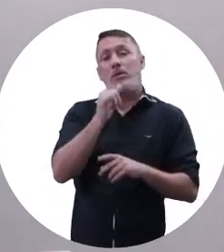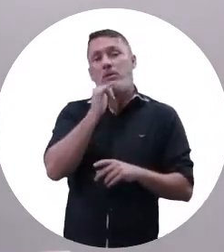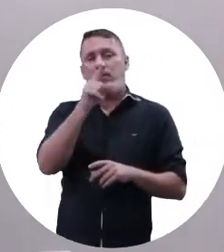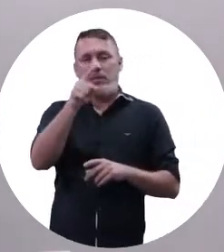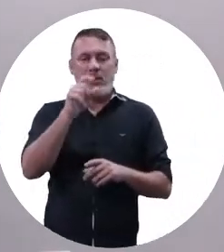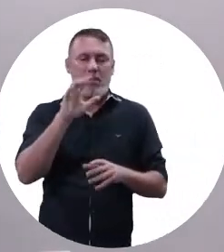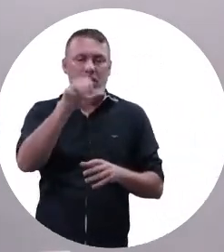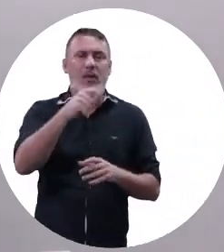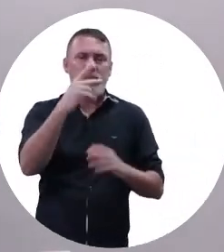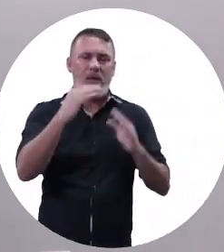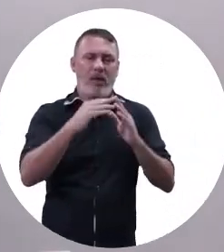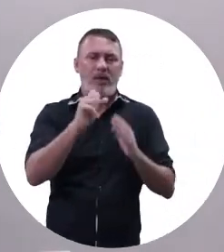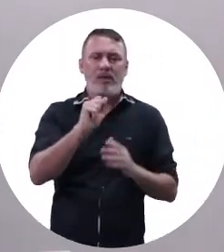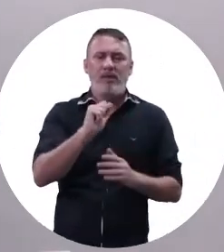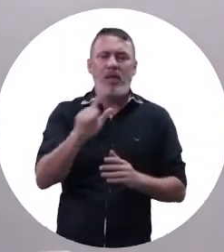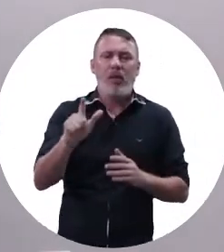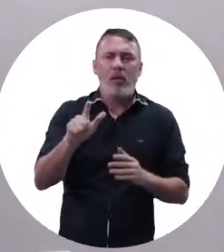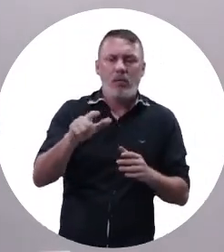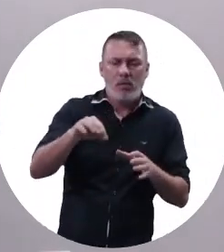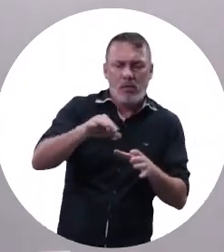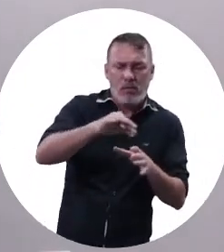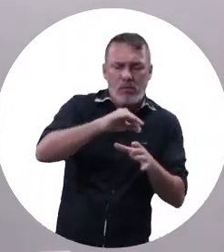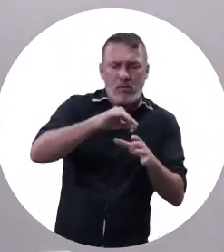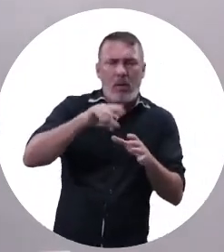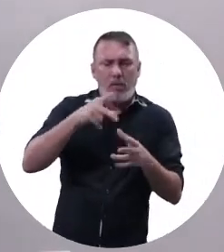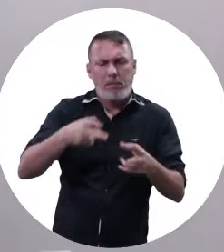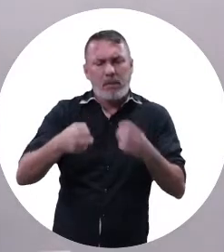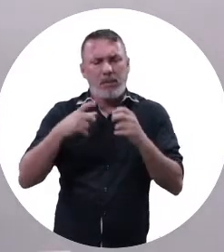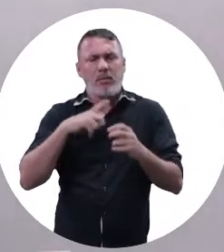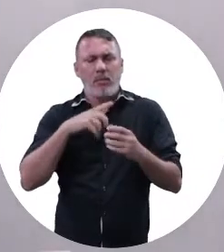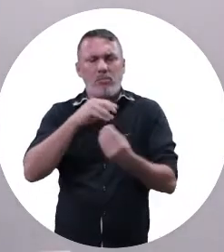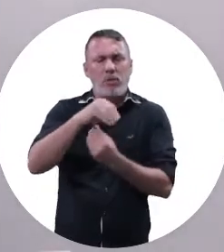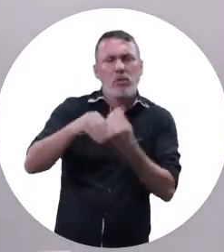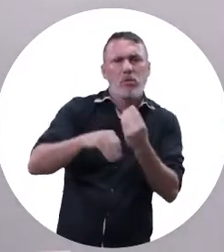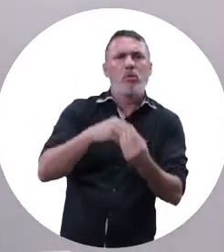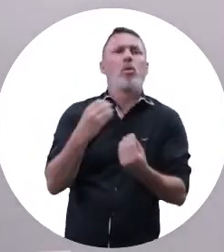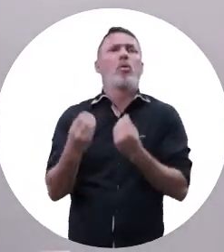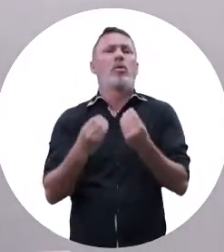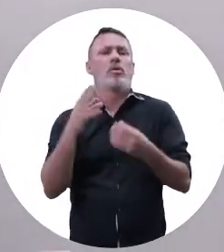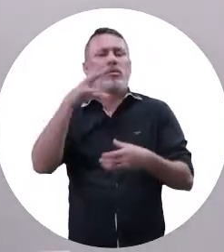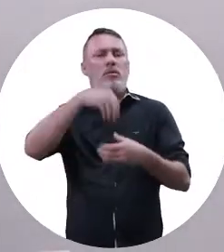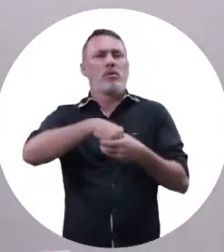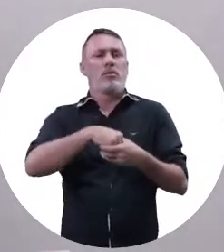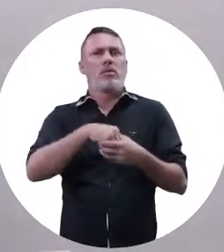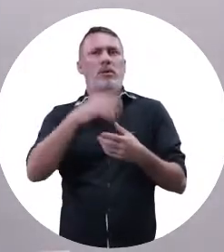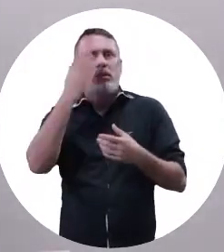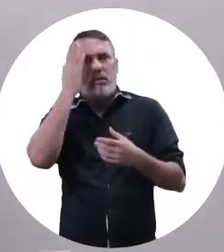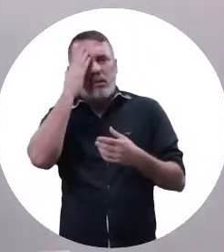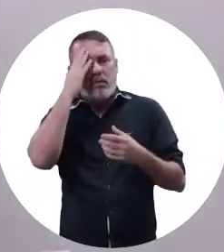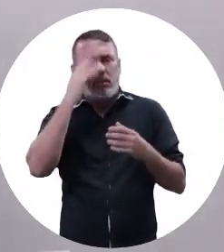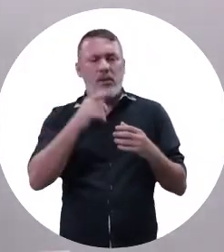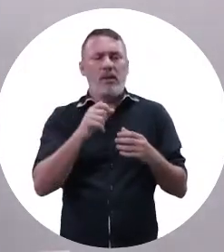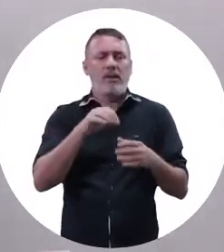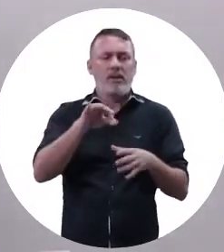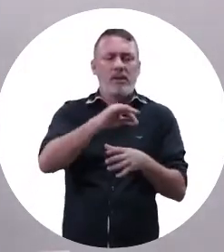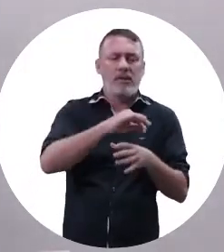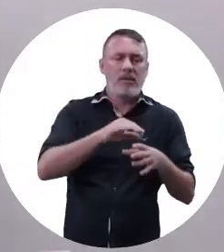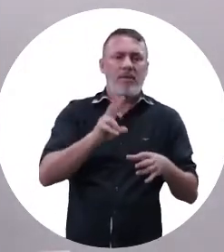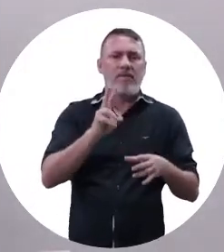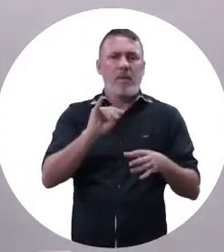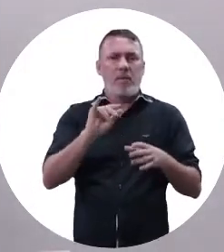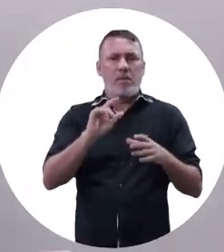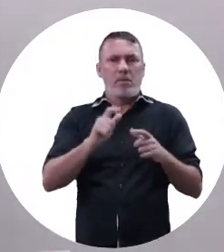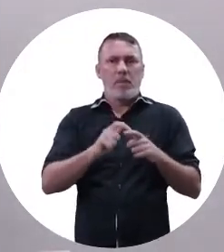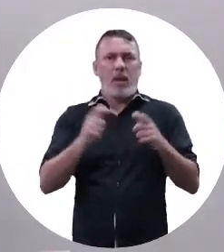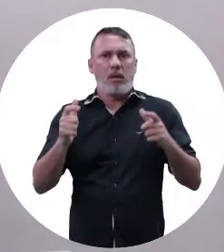você consegue perceber que a sua composição, geralmente, se criasse uma forma de você